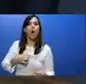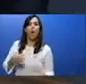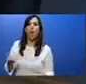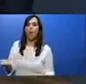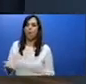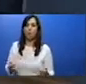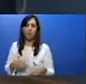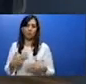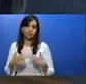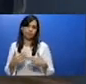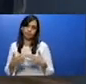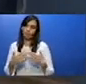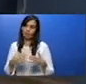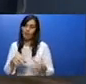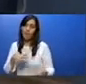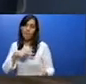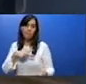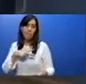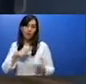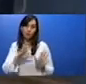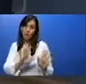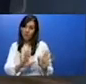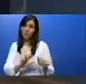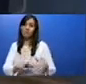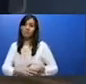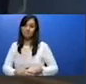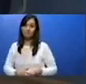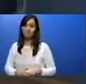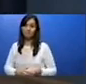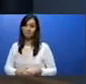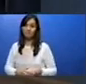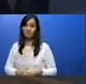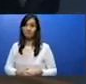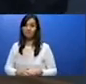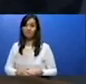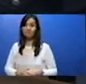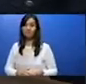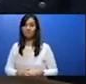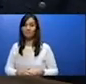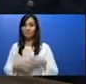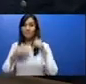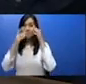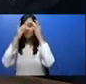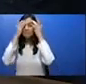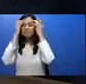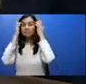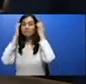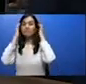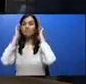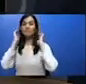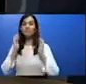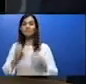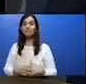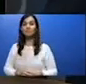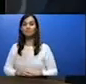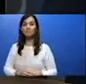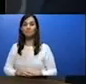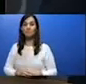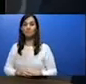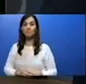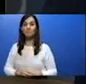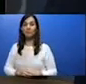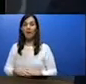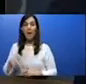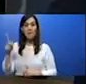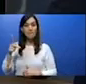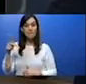vocês coloquem aí a resposta pessoal de vocês, tá bom? 7 e a 8. Na página